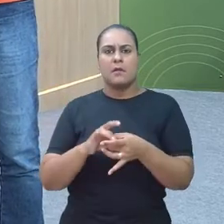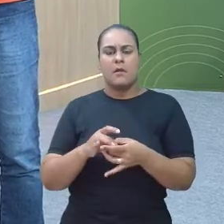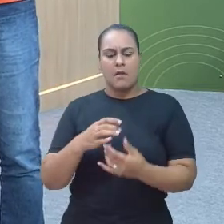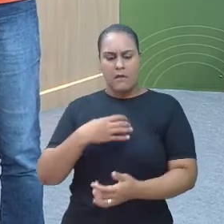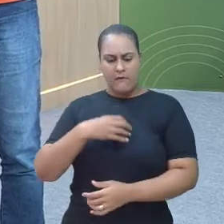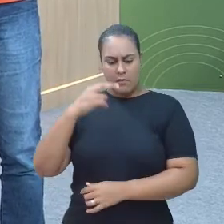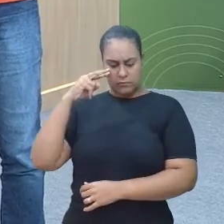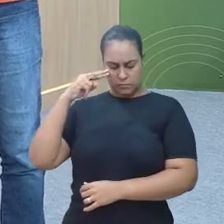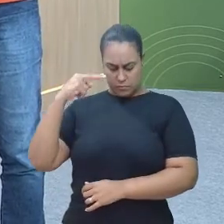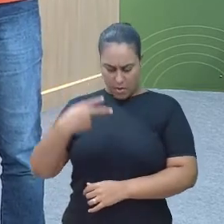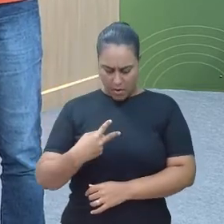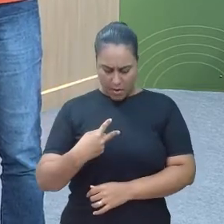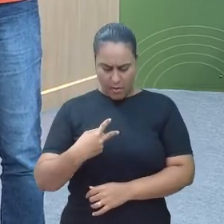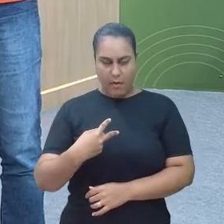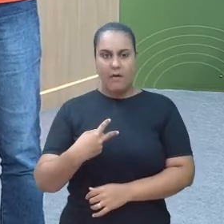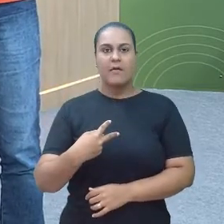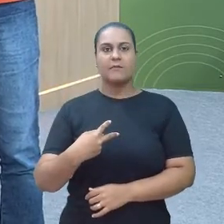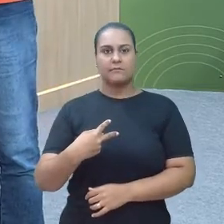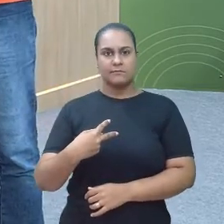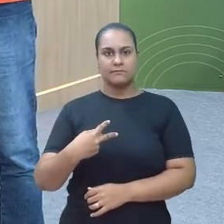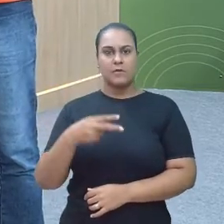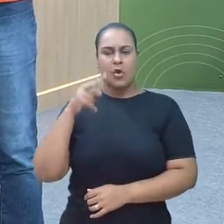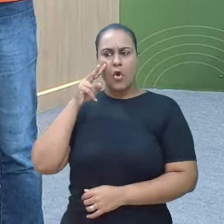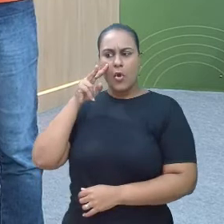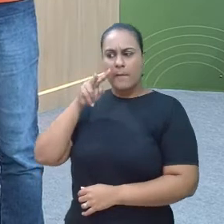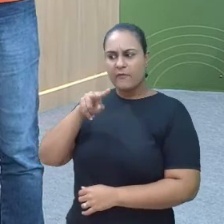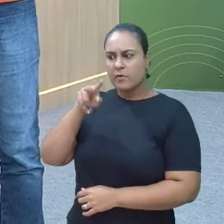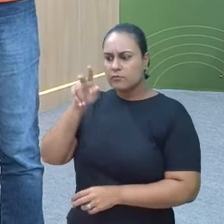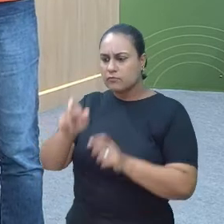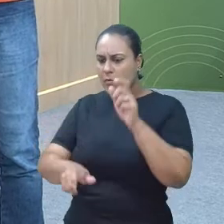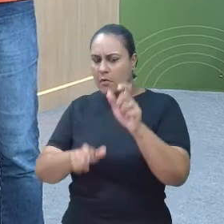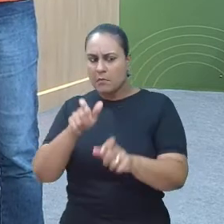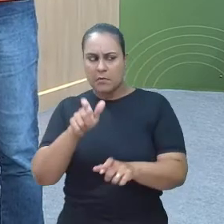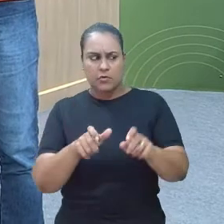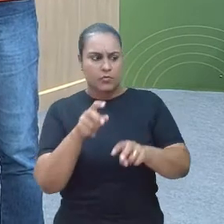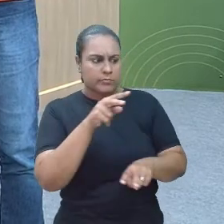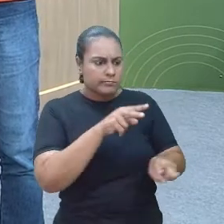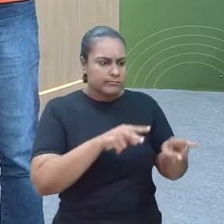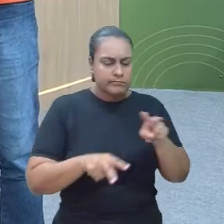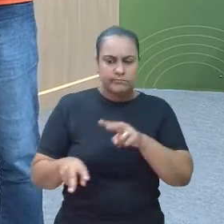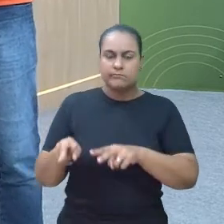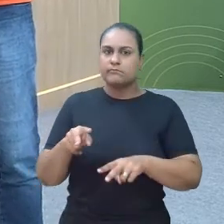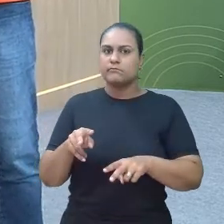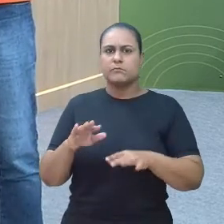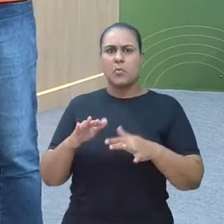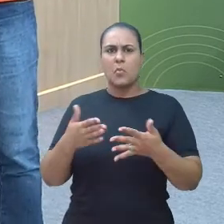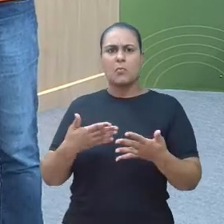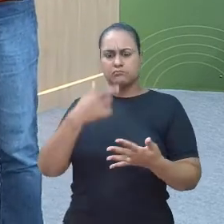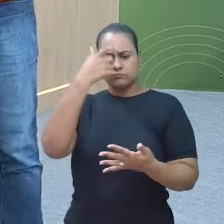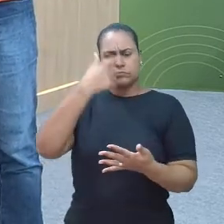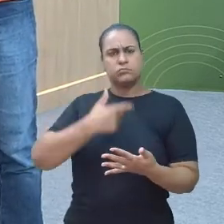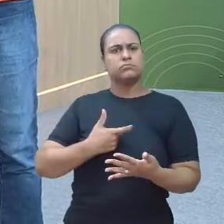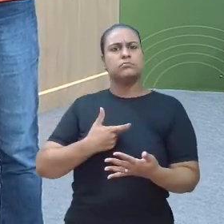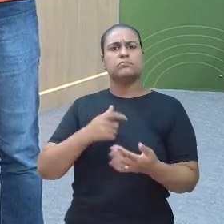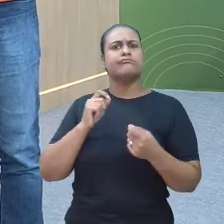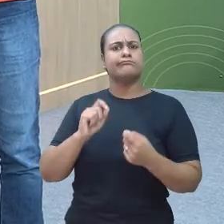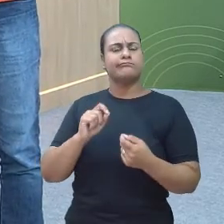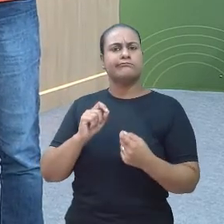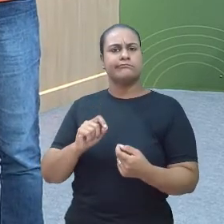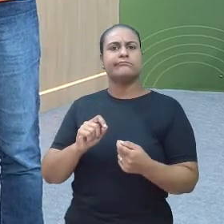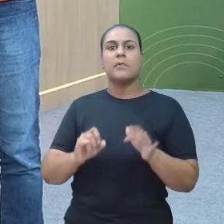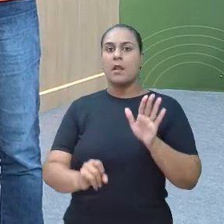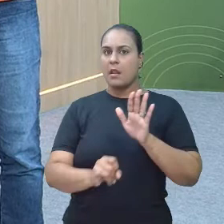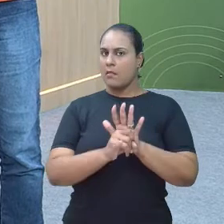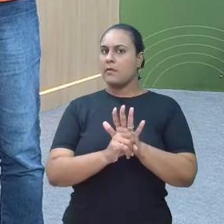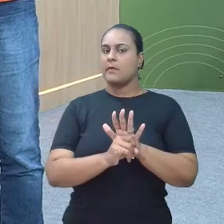me reconheço no mundo, como eu vejo o mundo, como eu vejo as pessoas ao meu redor, né? Então, qual é o meu lugar no mundo? Quem eu sou? Então, isso fala sobre